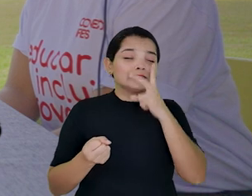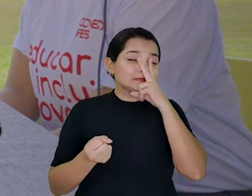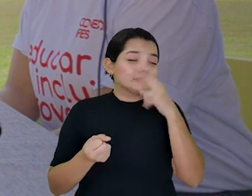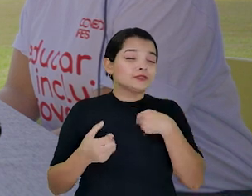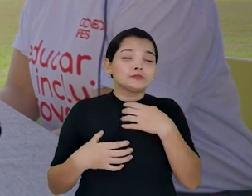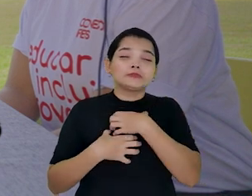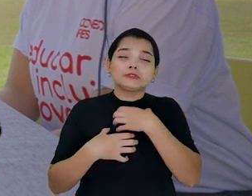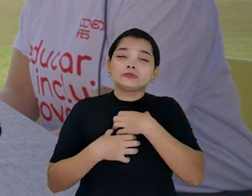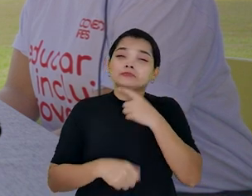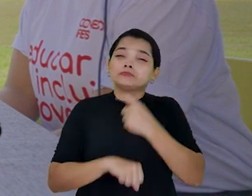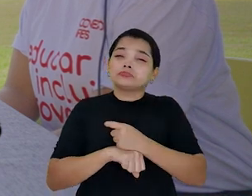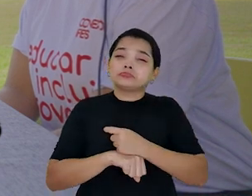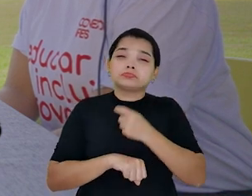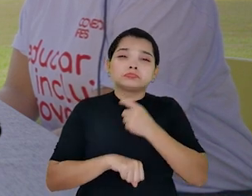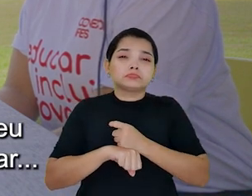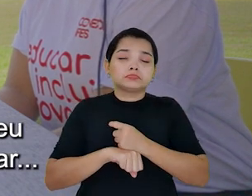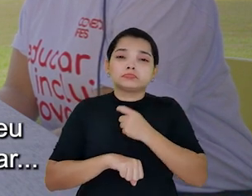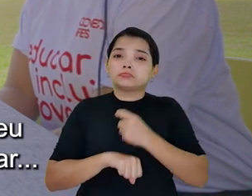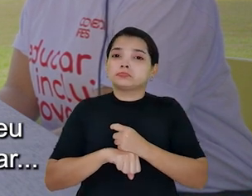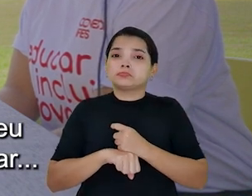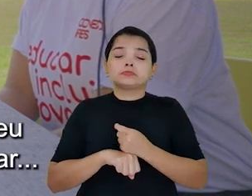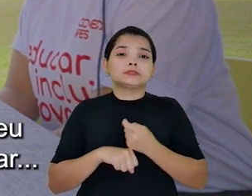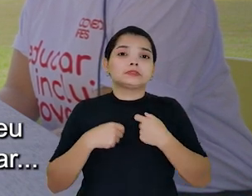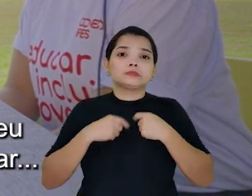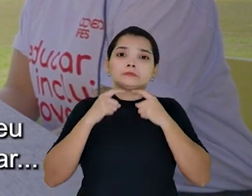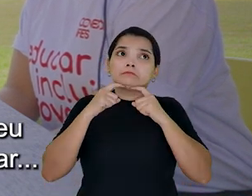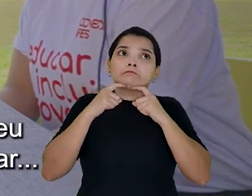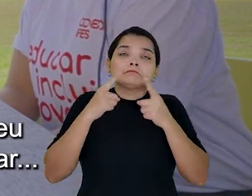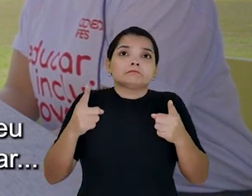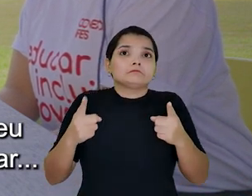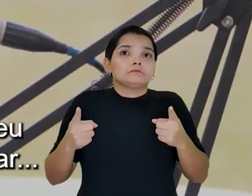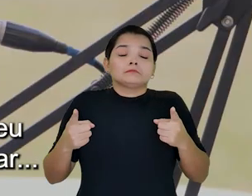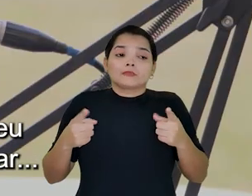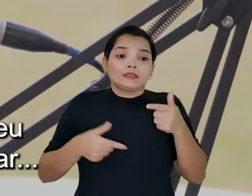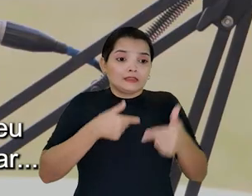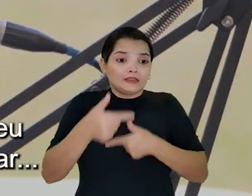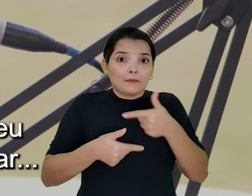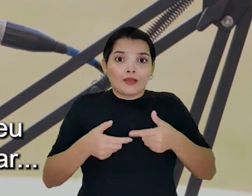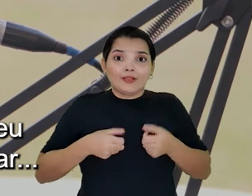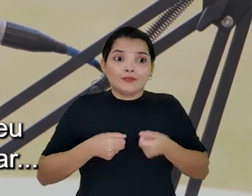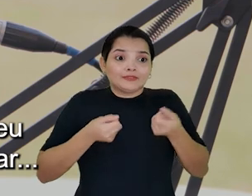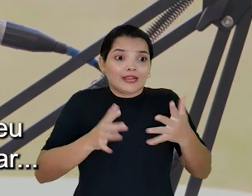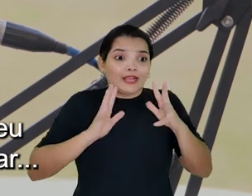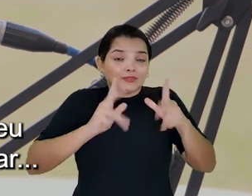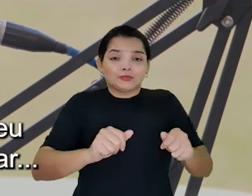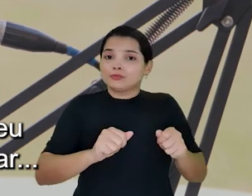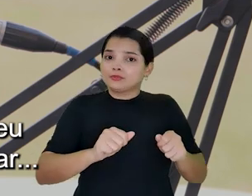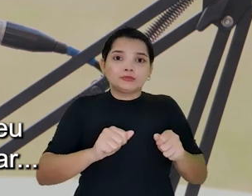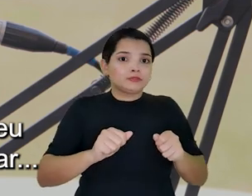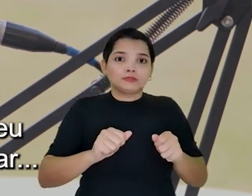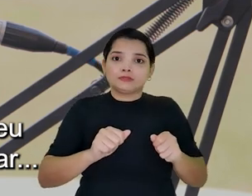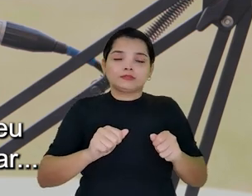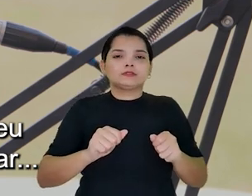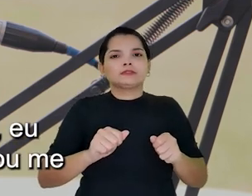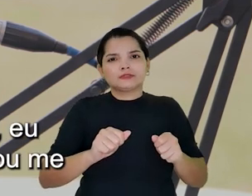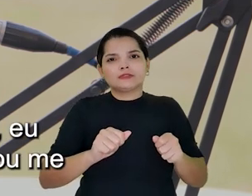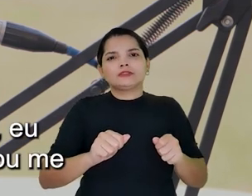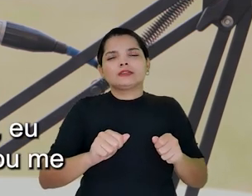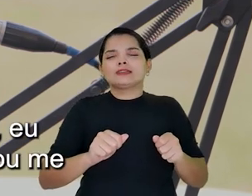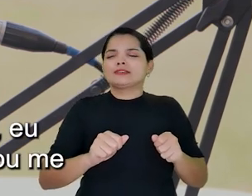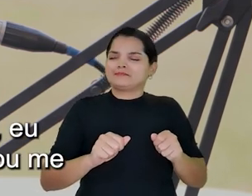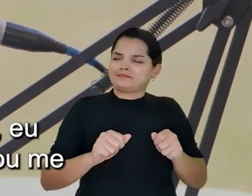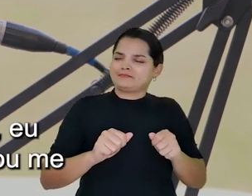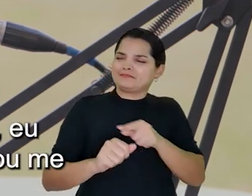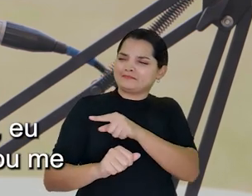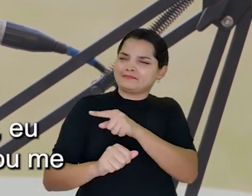com a com sentindo que eu não tô com o meu potencial inteiro eu não consigo entregar eu não consigo entregar ã eu